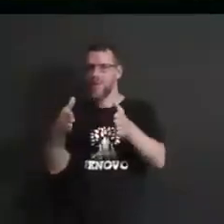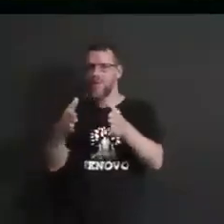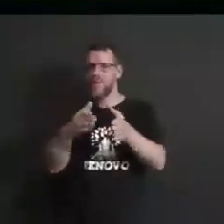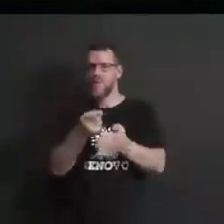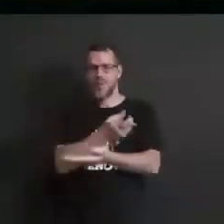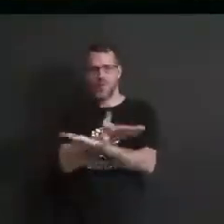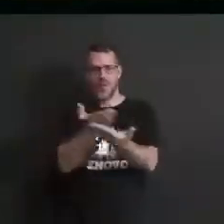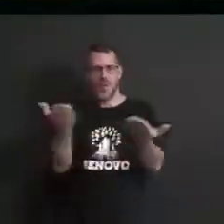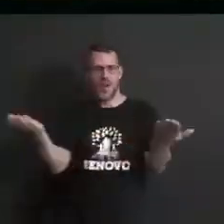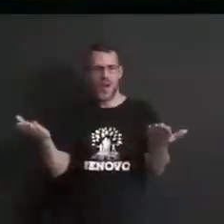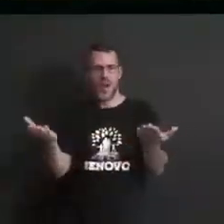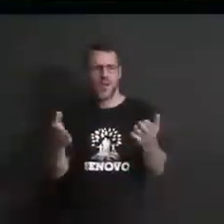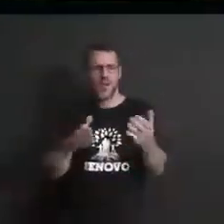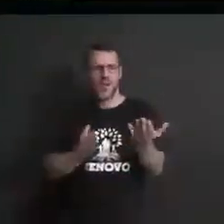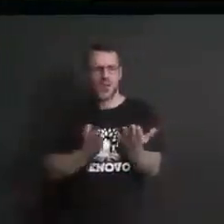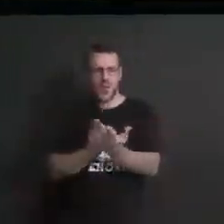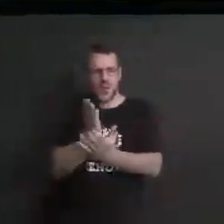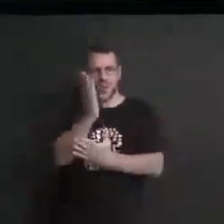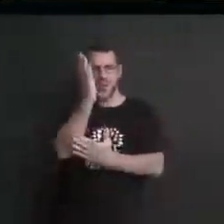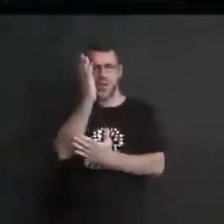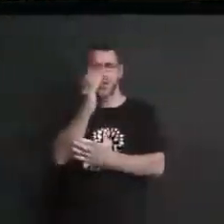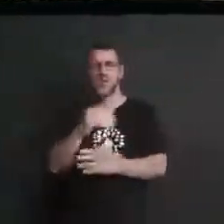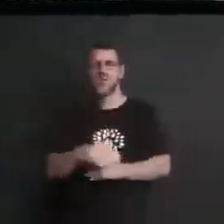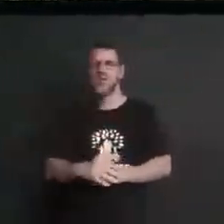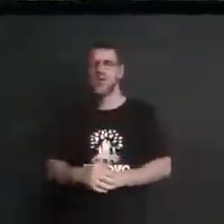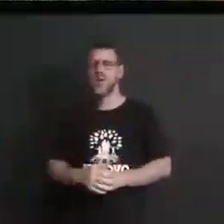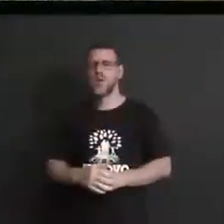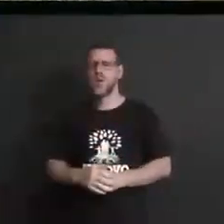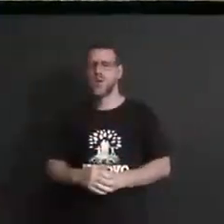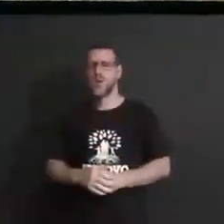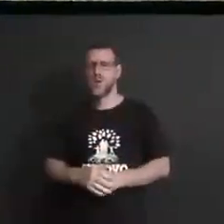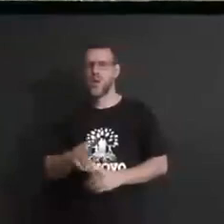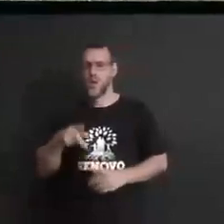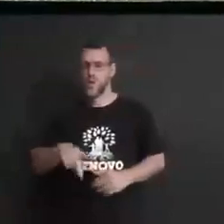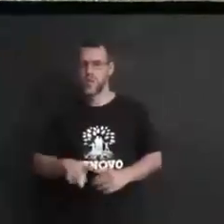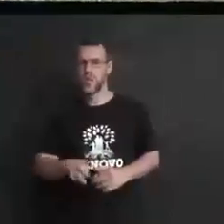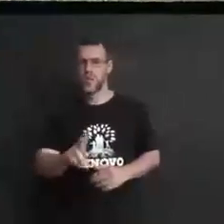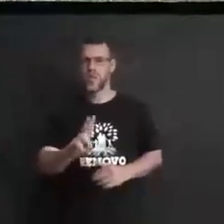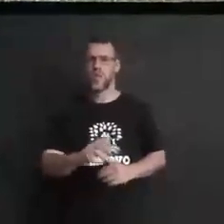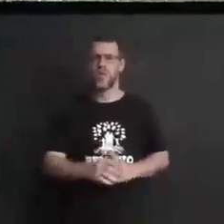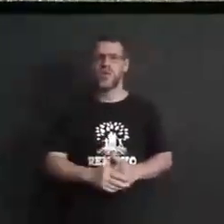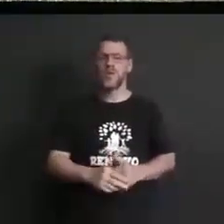passar. Vale a pena. E vamos em frente.